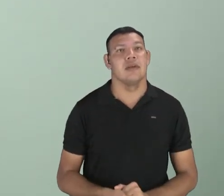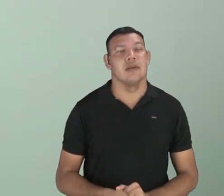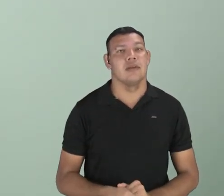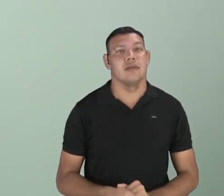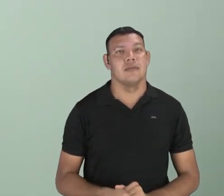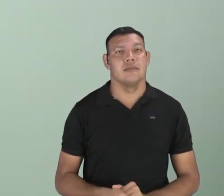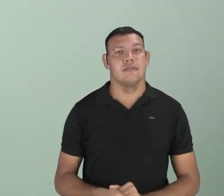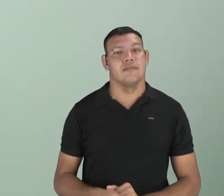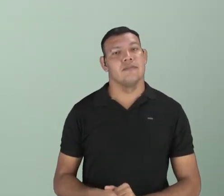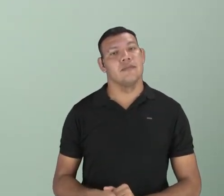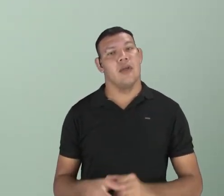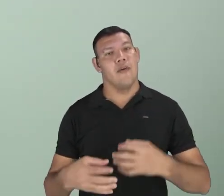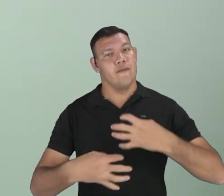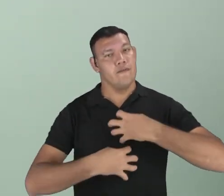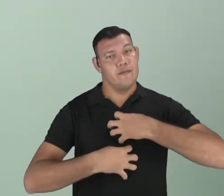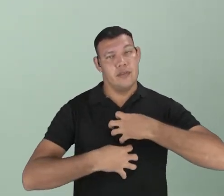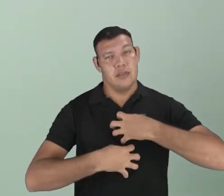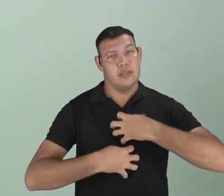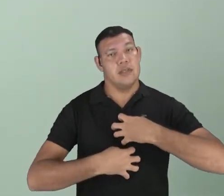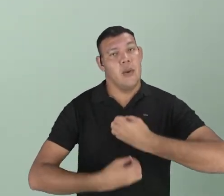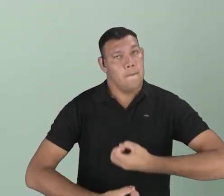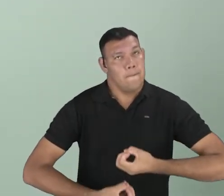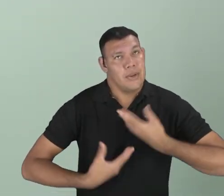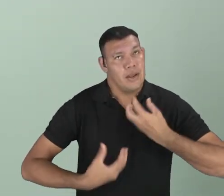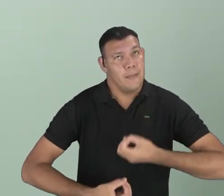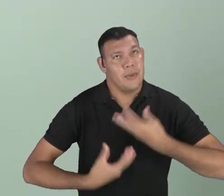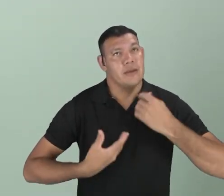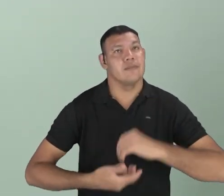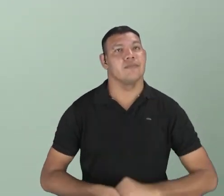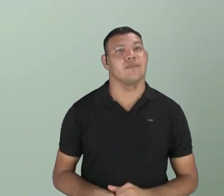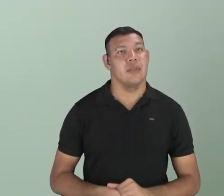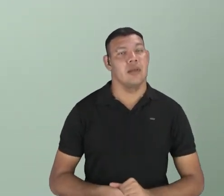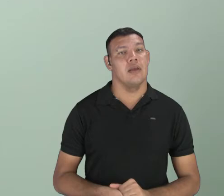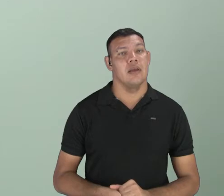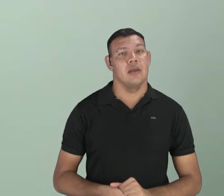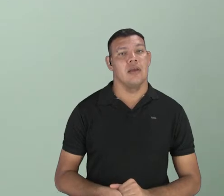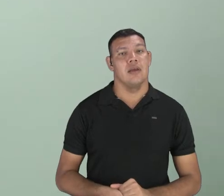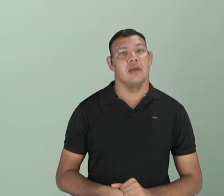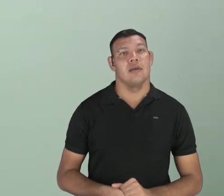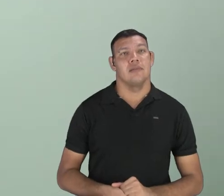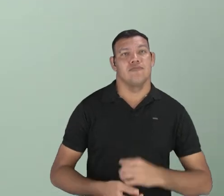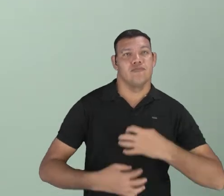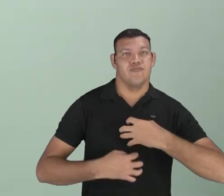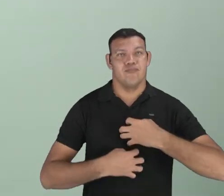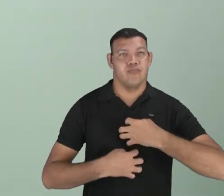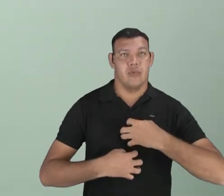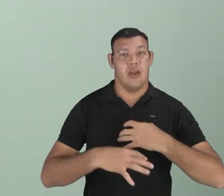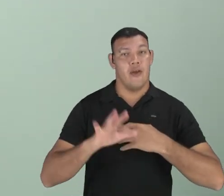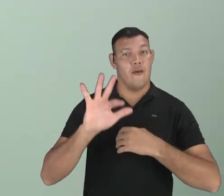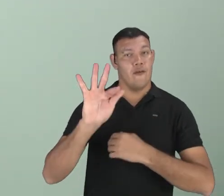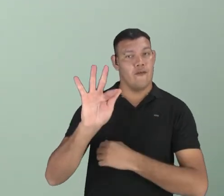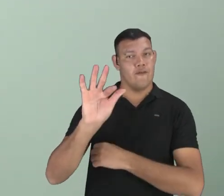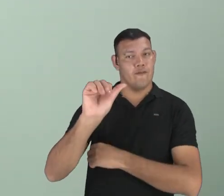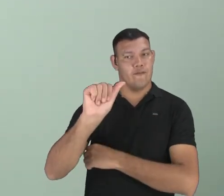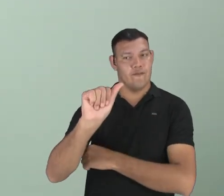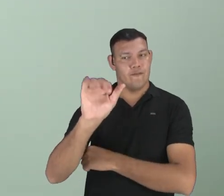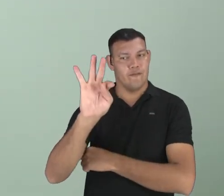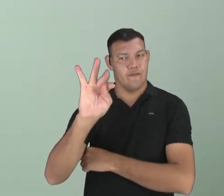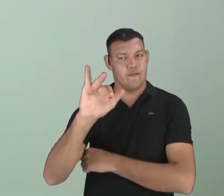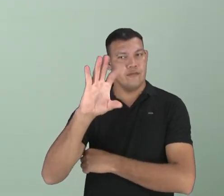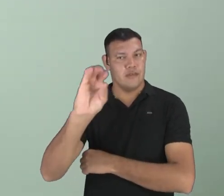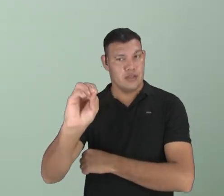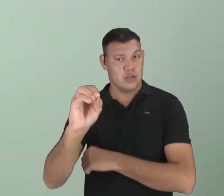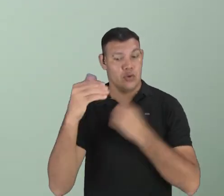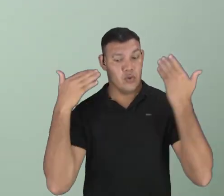Próximo, função fática. Essa função, ela é menos utilizada, mas ela não